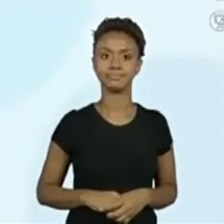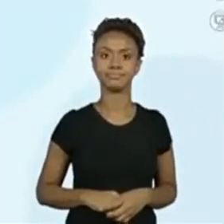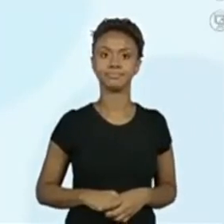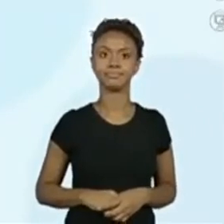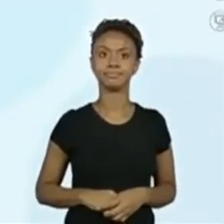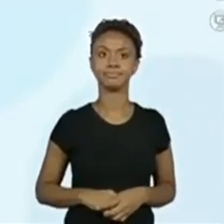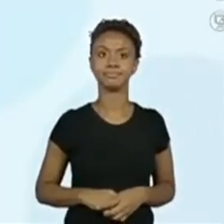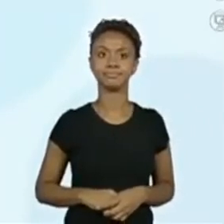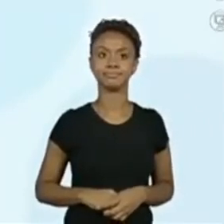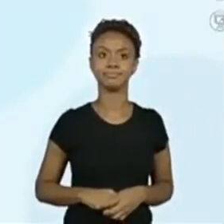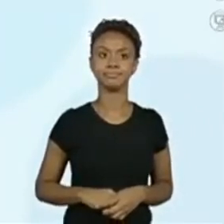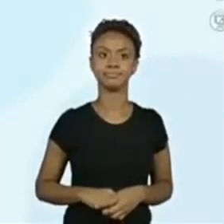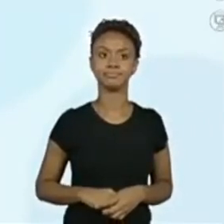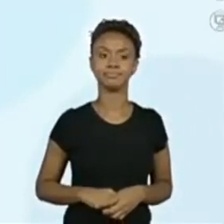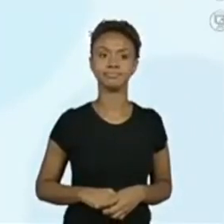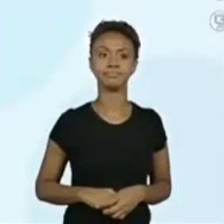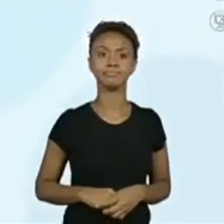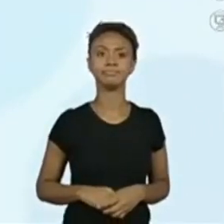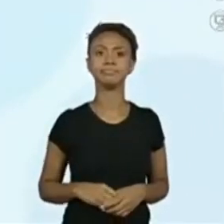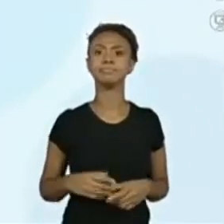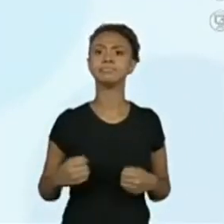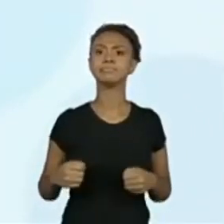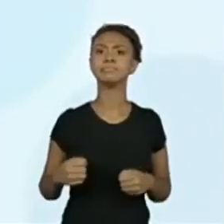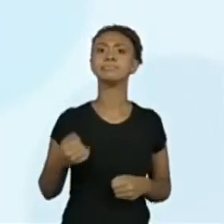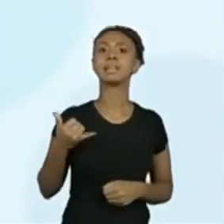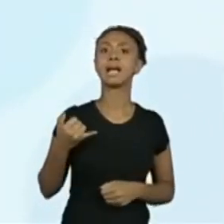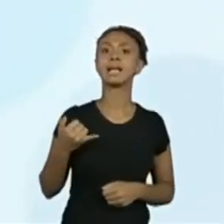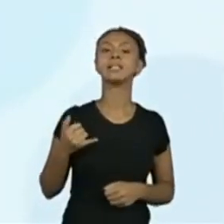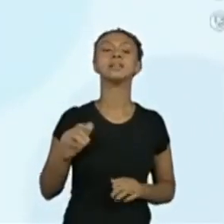Por favor, professora Kelly. O que, que você precisa? Caneta? A caneta?